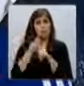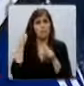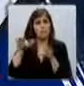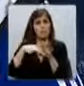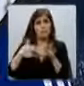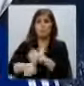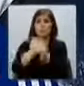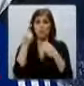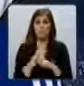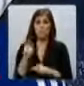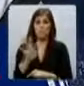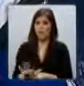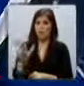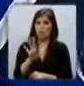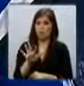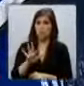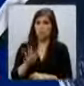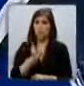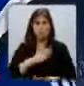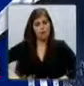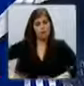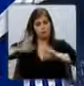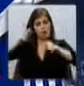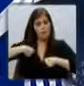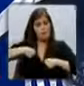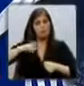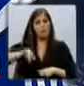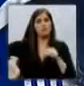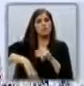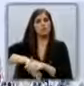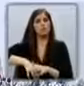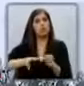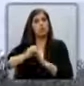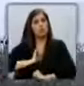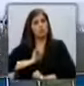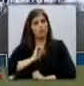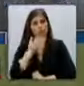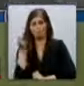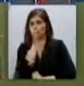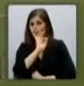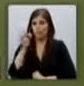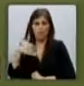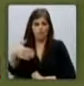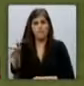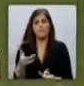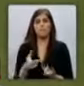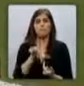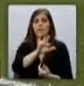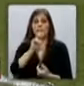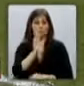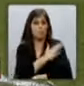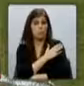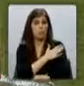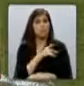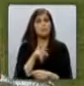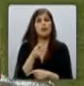porque é uma forma de me fazer crescer a mim, aos meus jogadores e ao meu clube, e vai ser extraordinário. Nesta Liga dos Campeões, o Basileia já empurrou